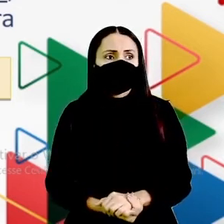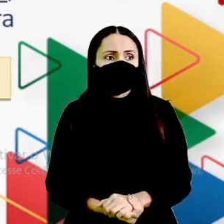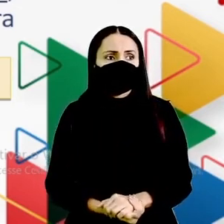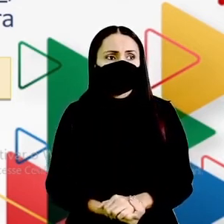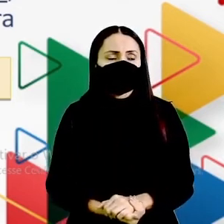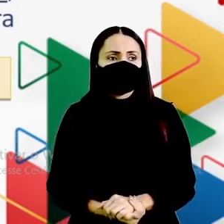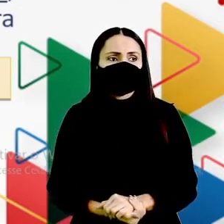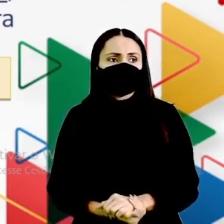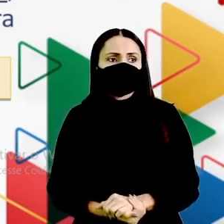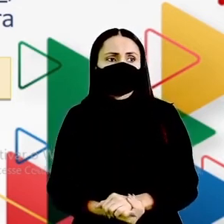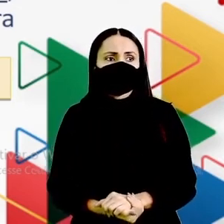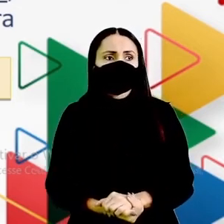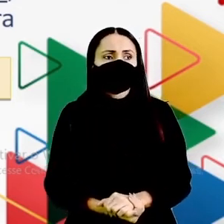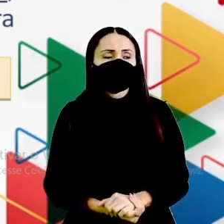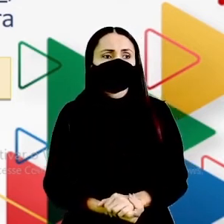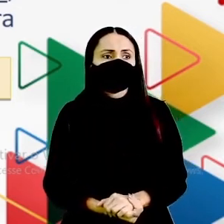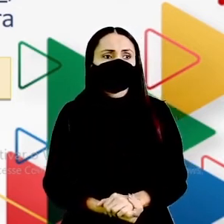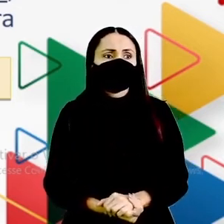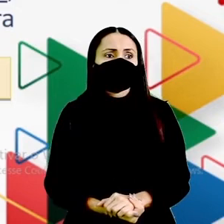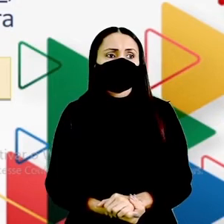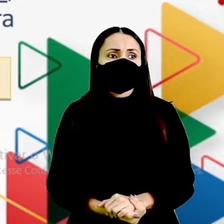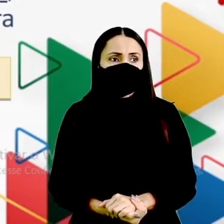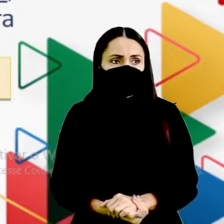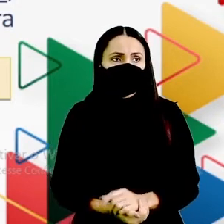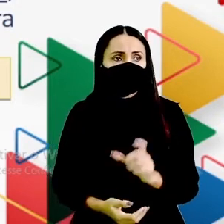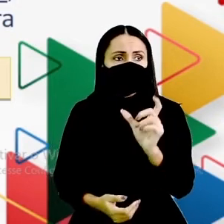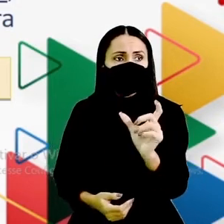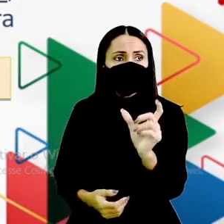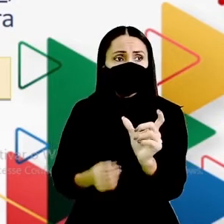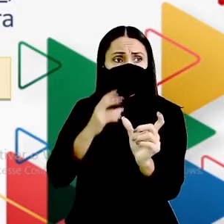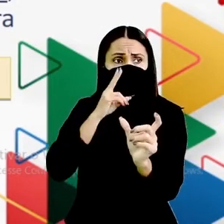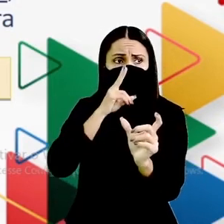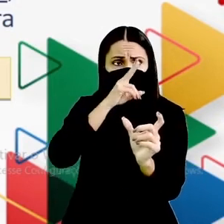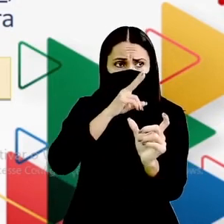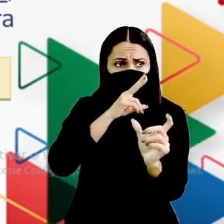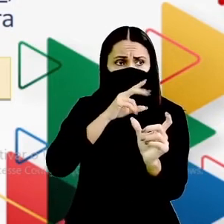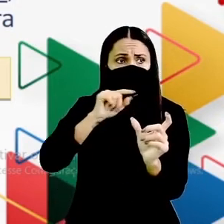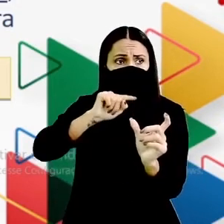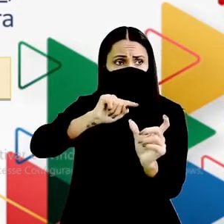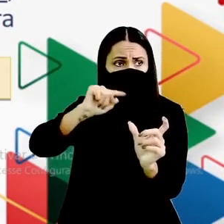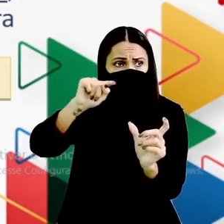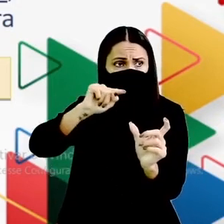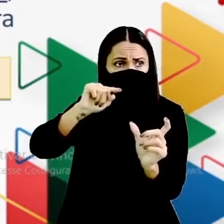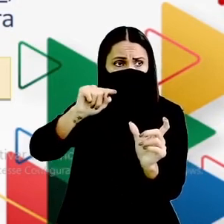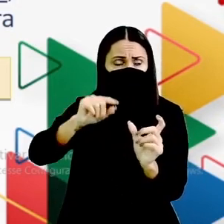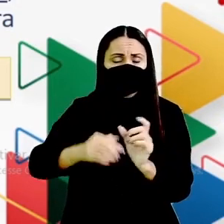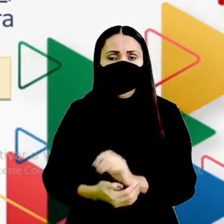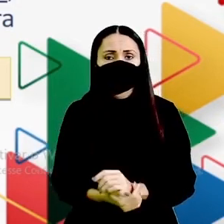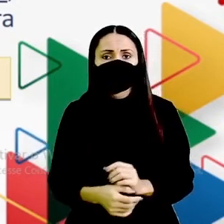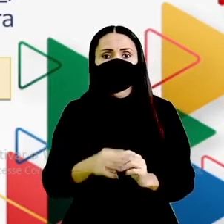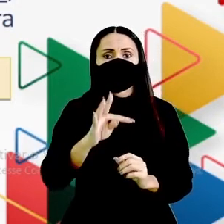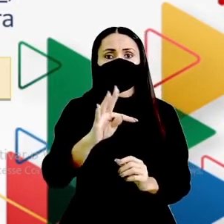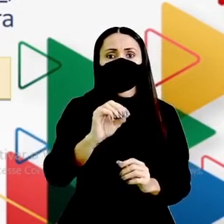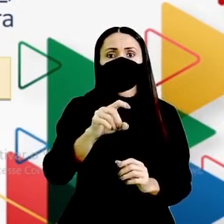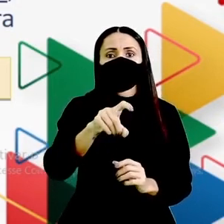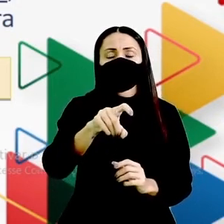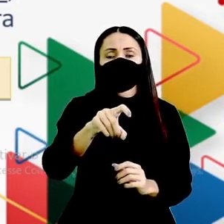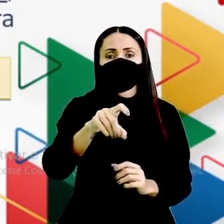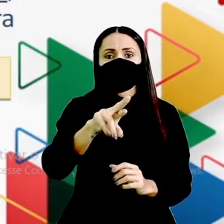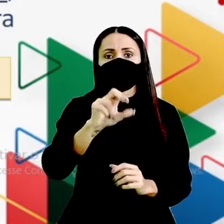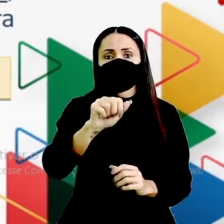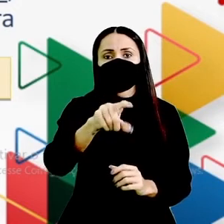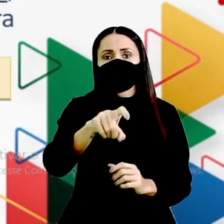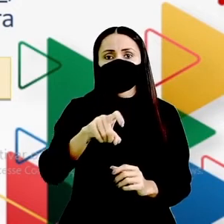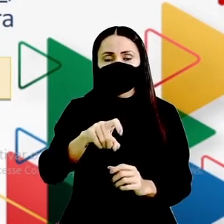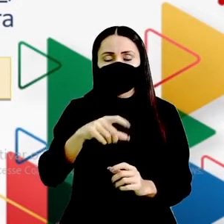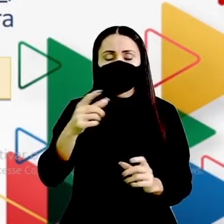revol. Paroxítono terminado em R, leva acento. É acentuado. Tórax, acabado em X. Próton, acabado em ON, não é?